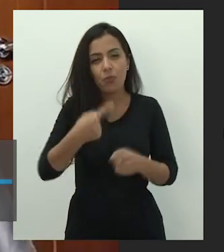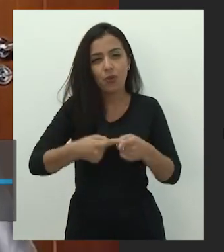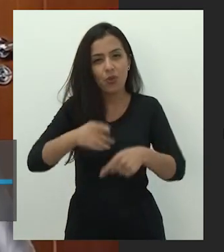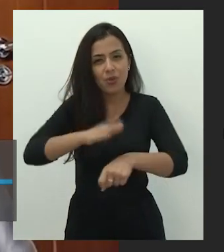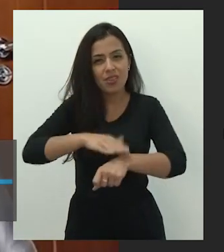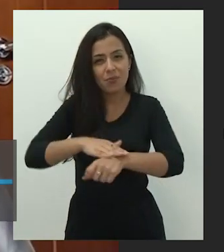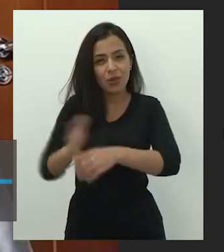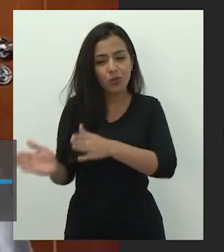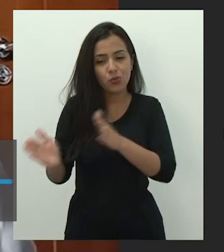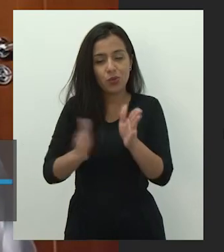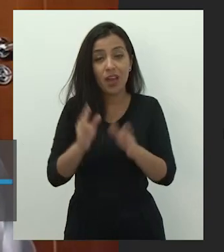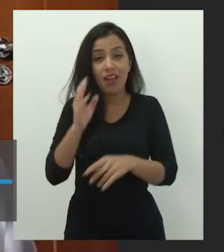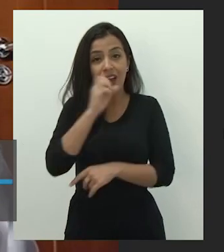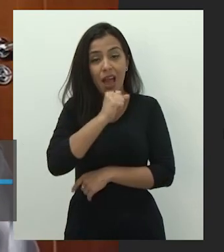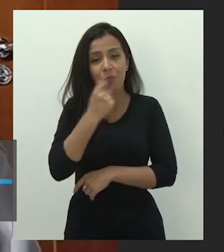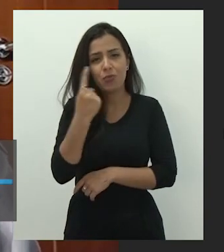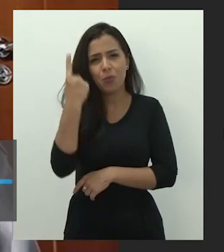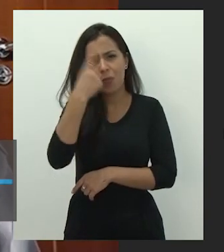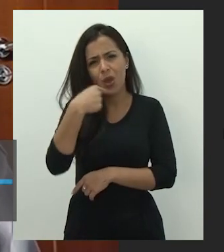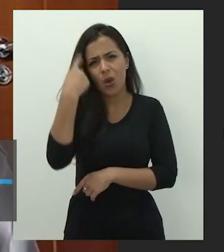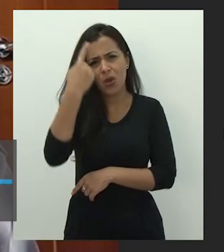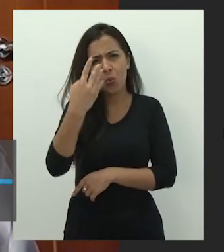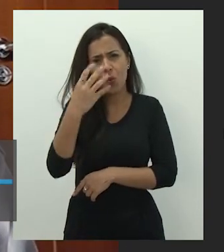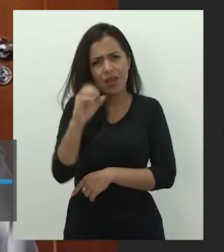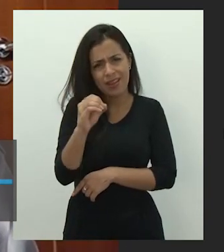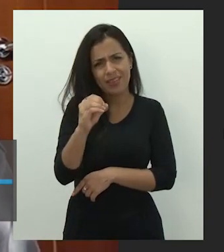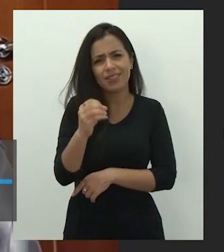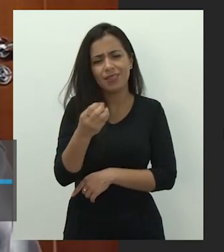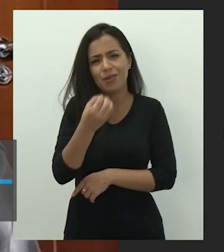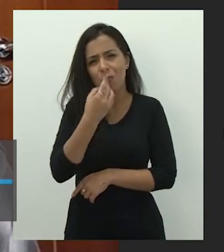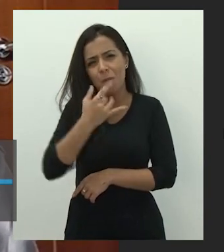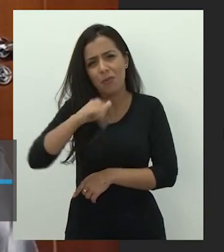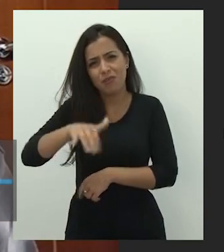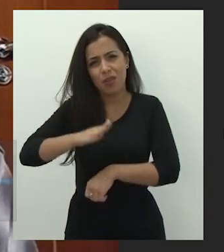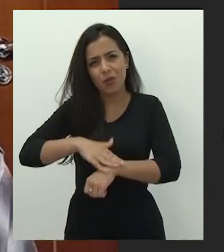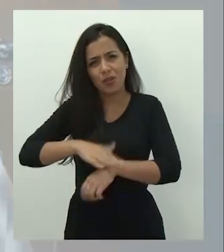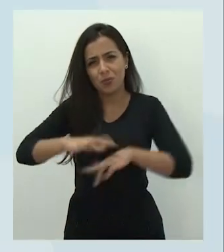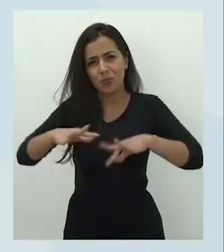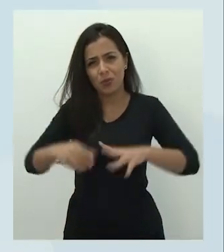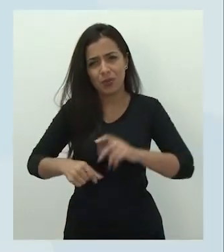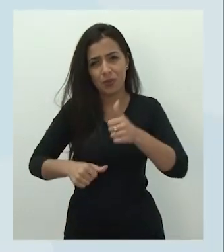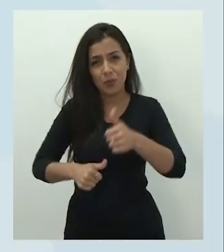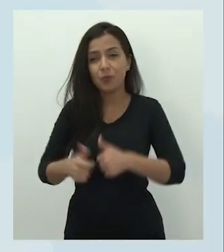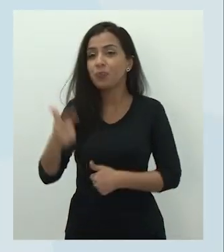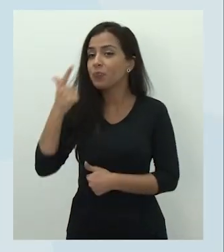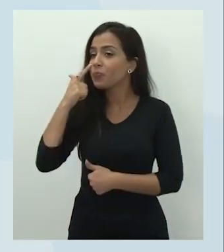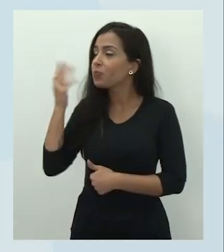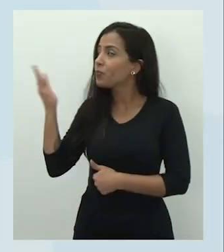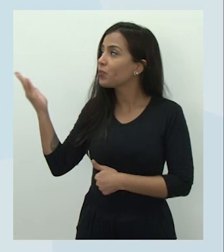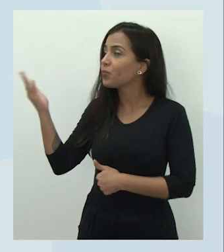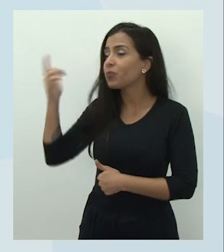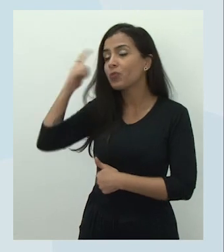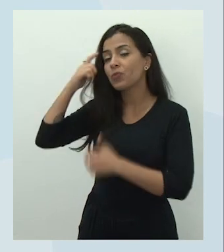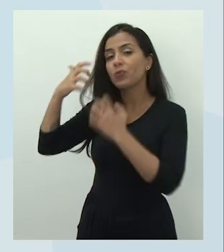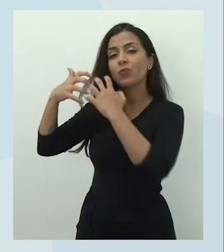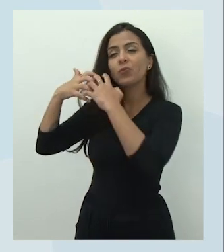continuar. Então, pessoal, vou fazer mais uma interação para vocês. Qual a concepção vocês têm a respeito do